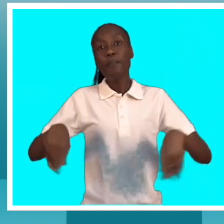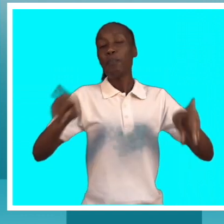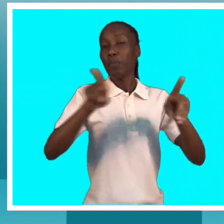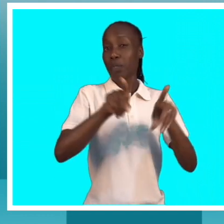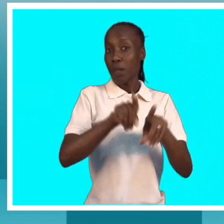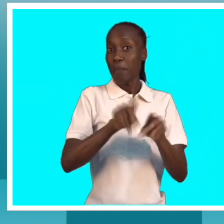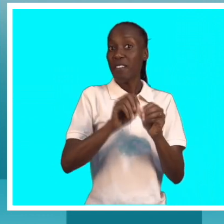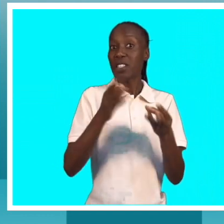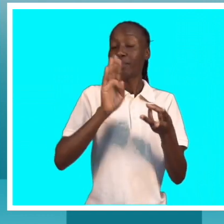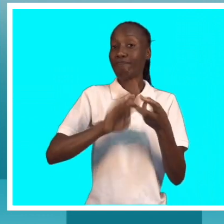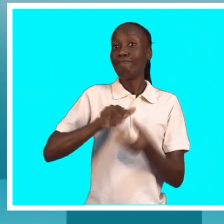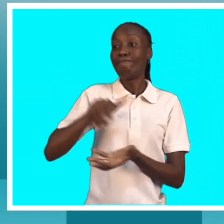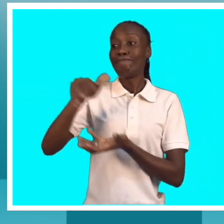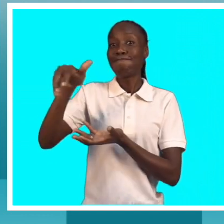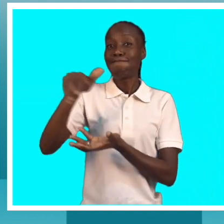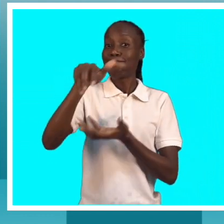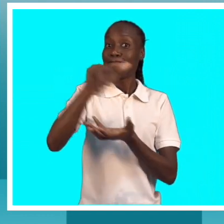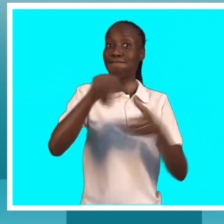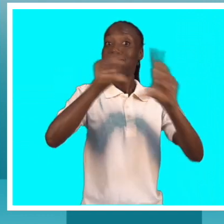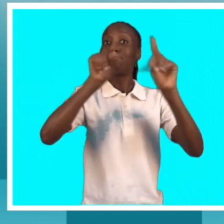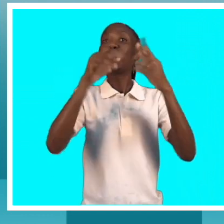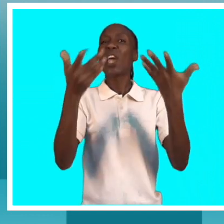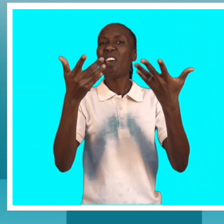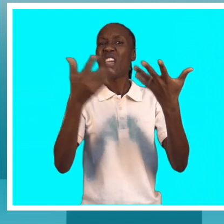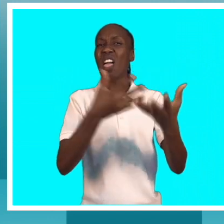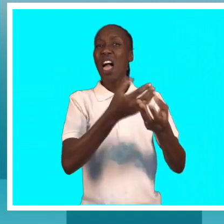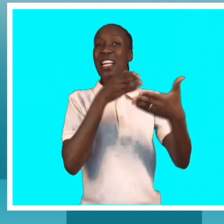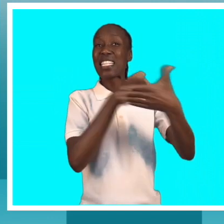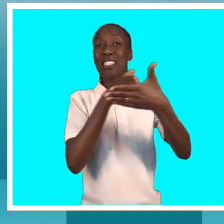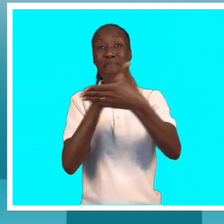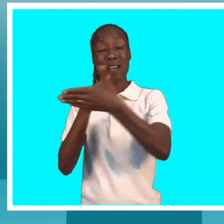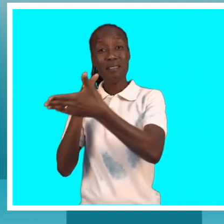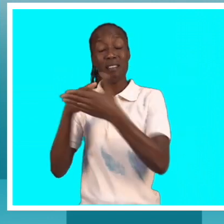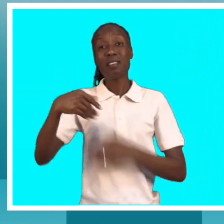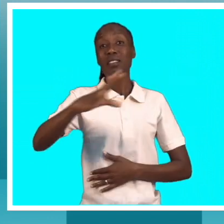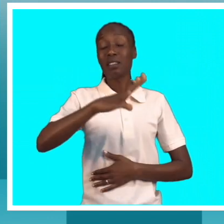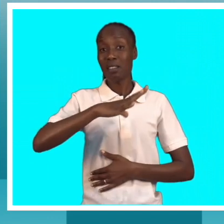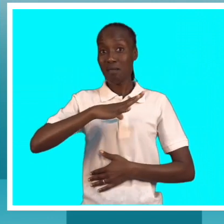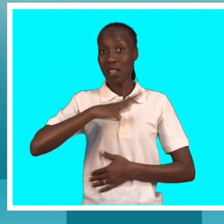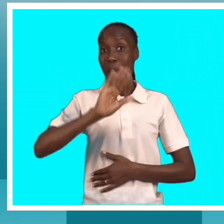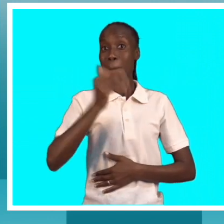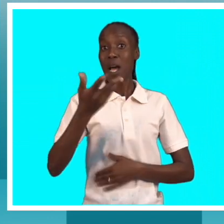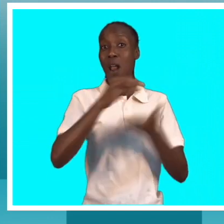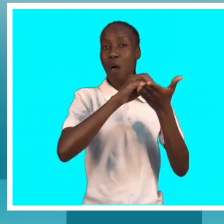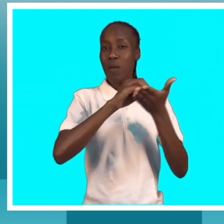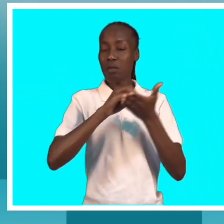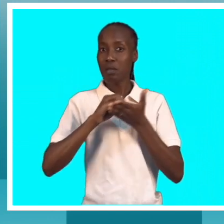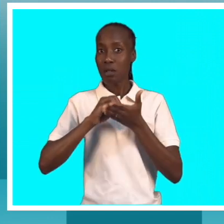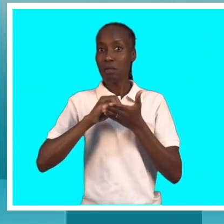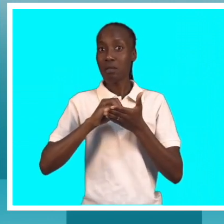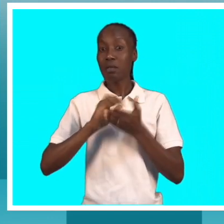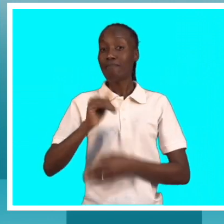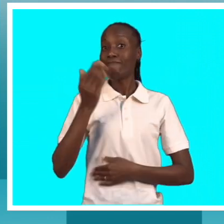levantar aquilo que são as barreiras que ainda persistem para, digamos, um acesso